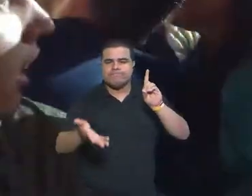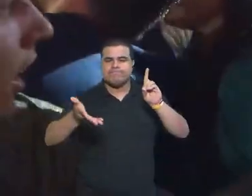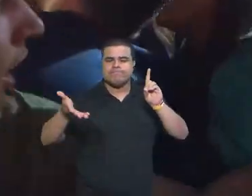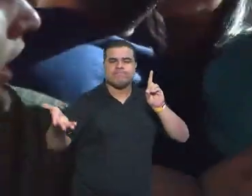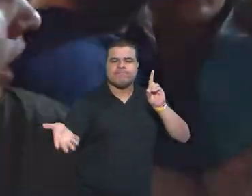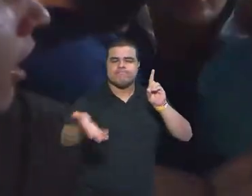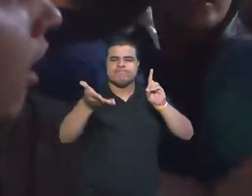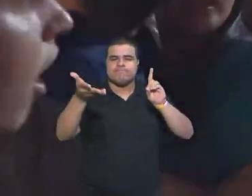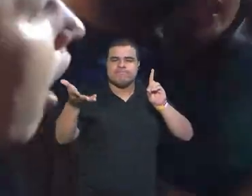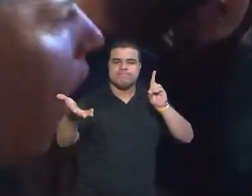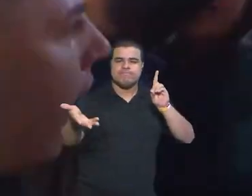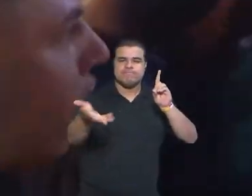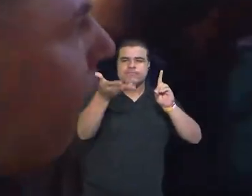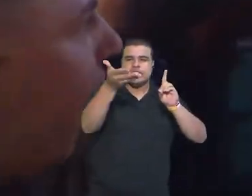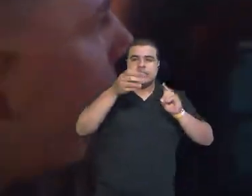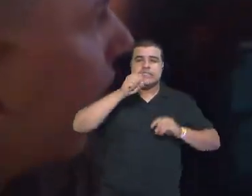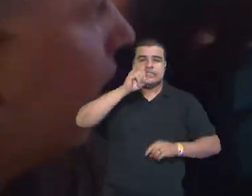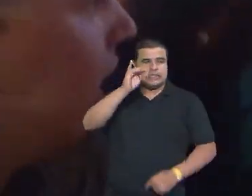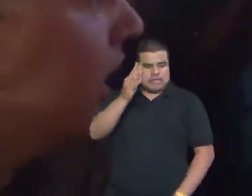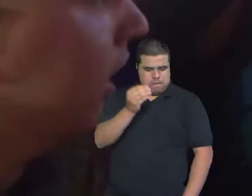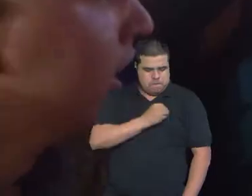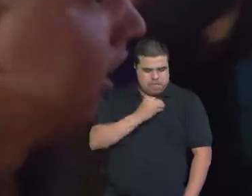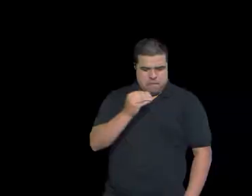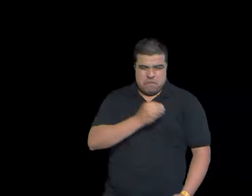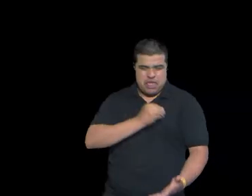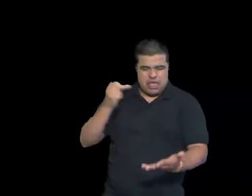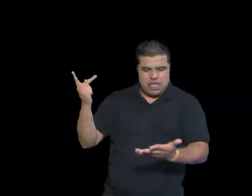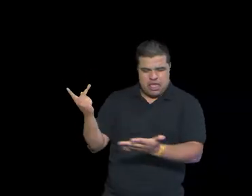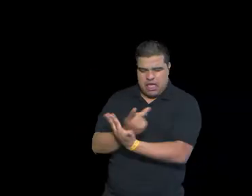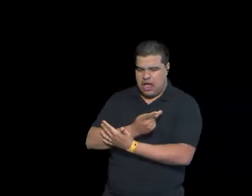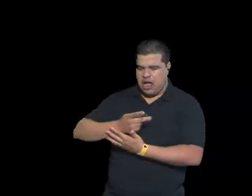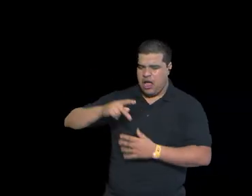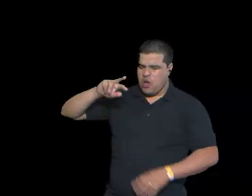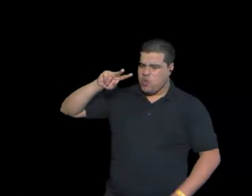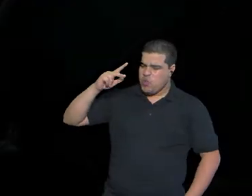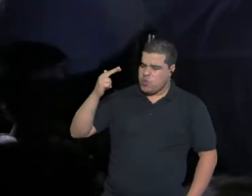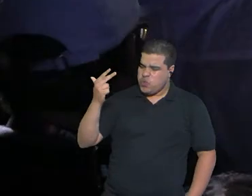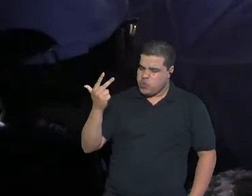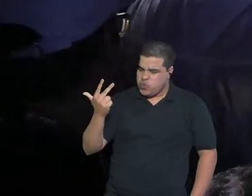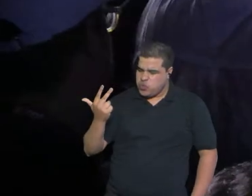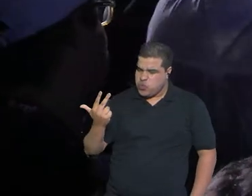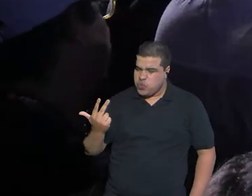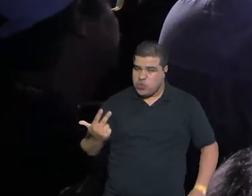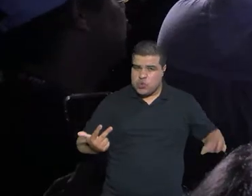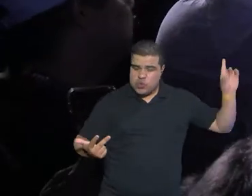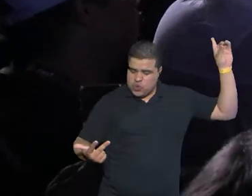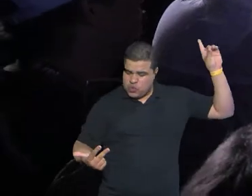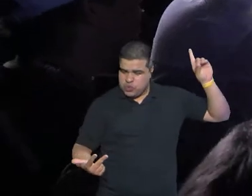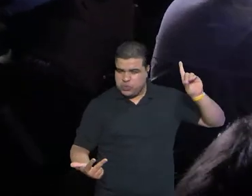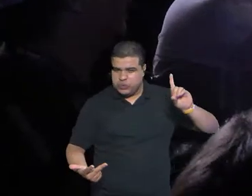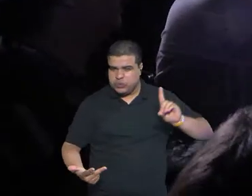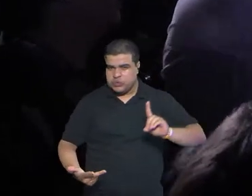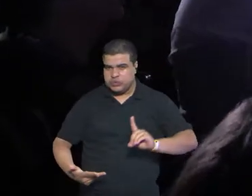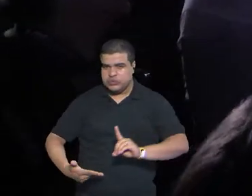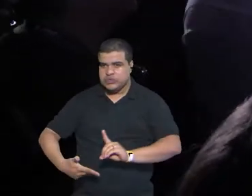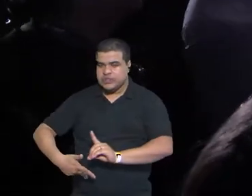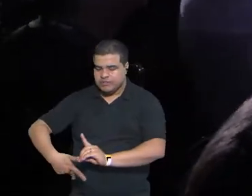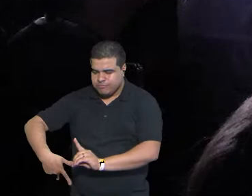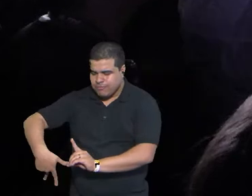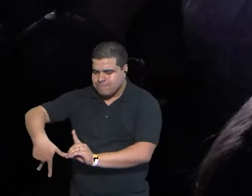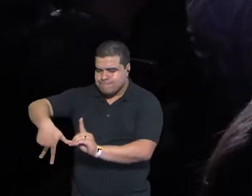Mães desistir Ele está aqui para te levantar se o mundo